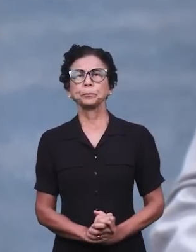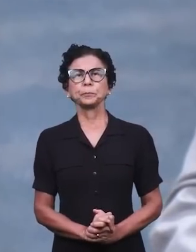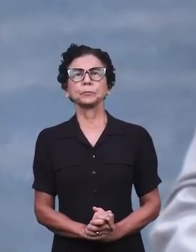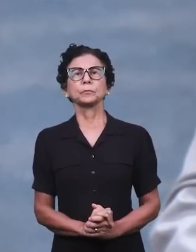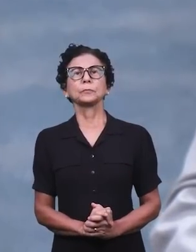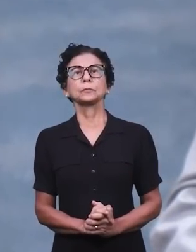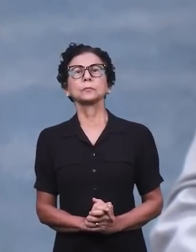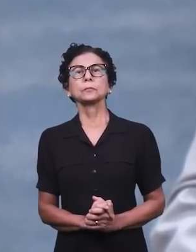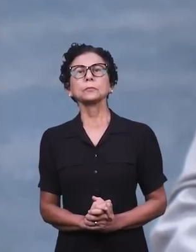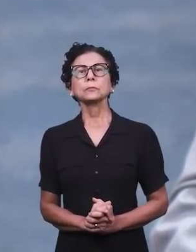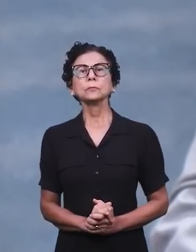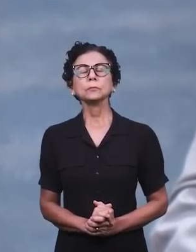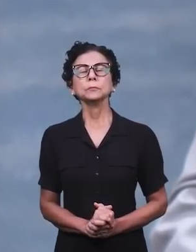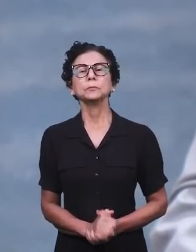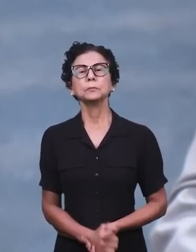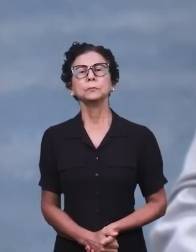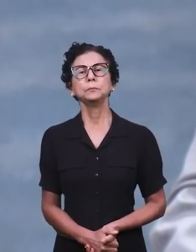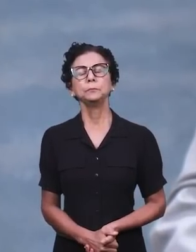de